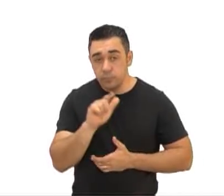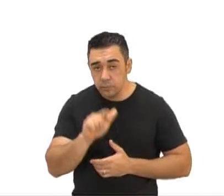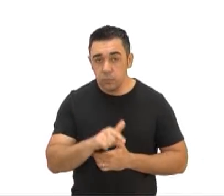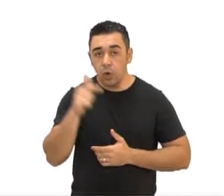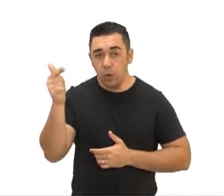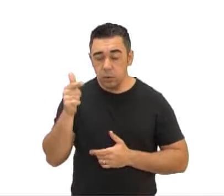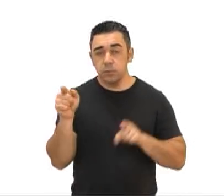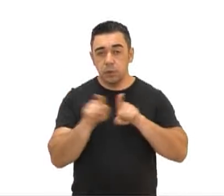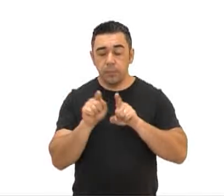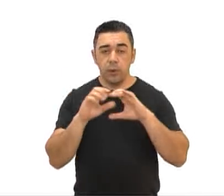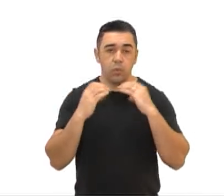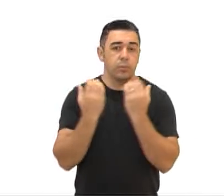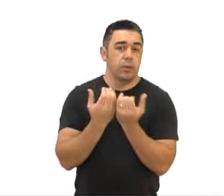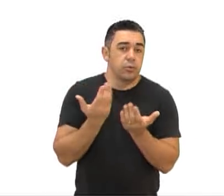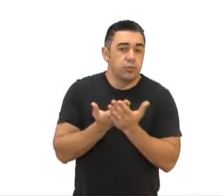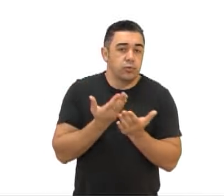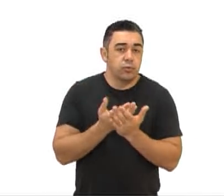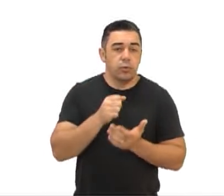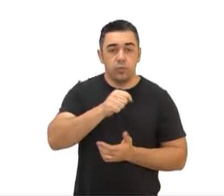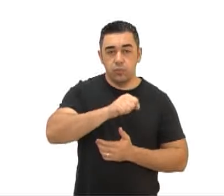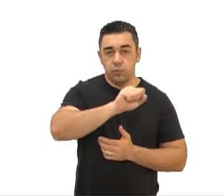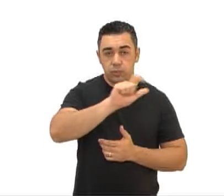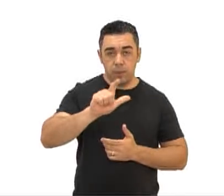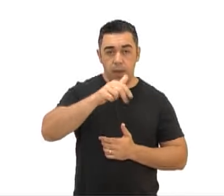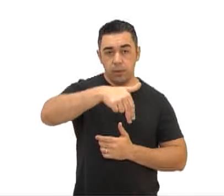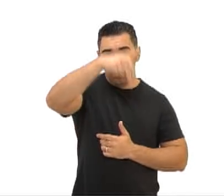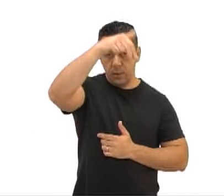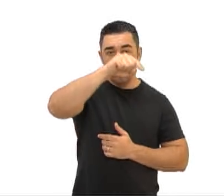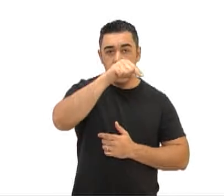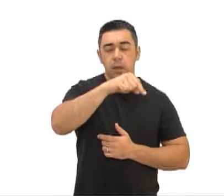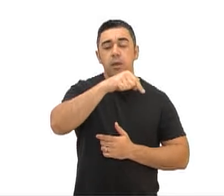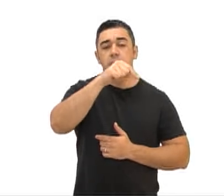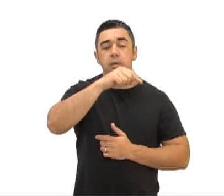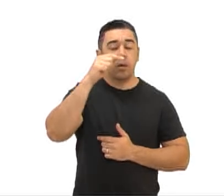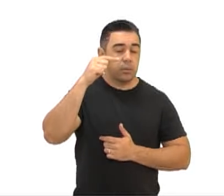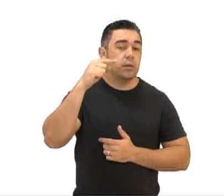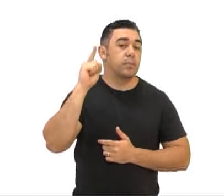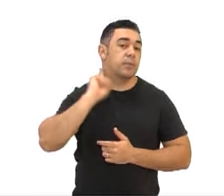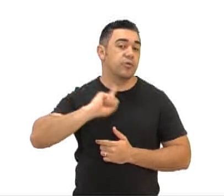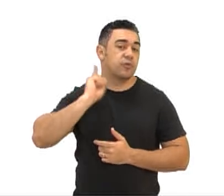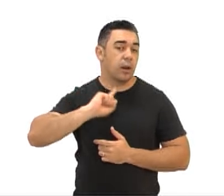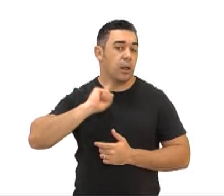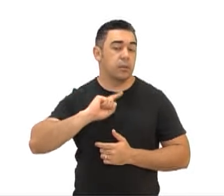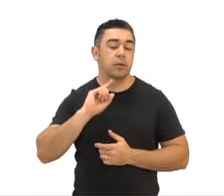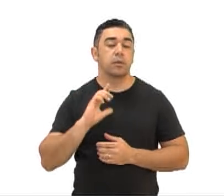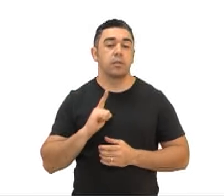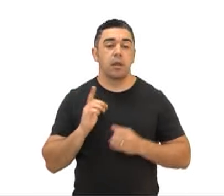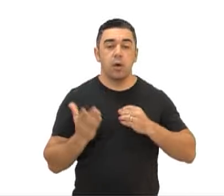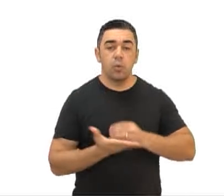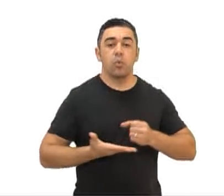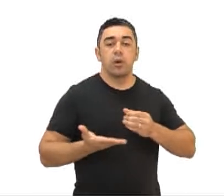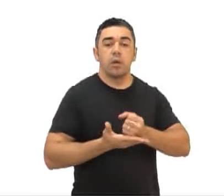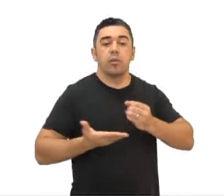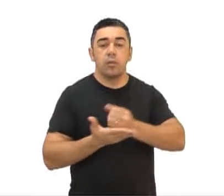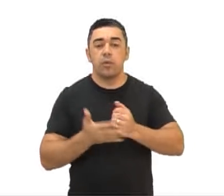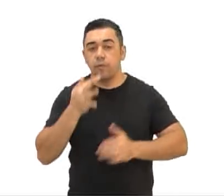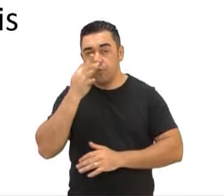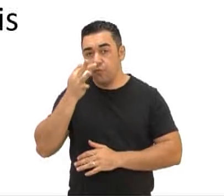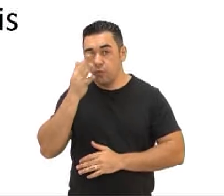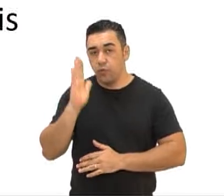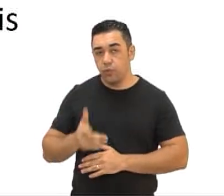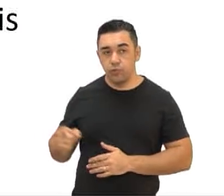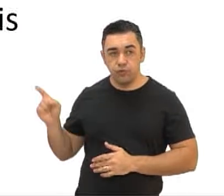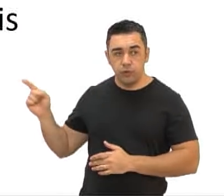Outra comunidade que nós estudamos agora do sudeste, as apanhadoras de flores. Então ali a imagem já traz uma referência para